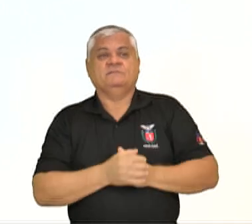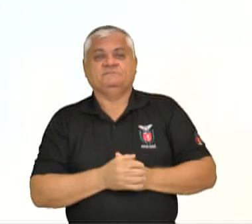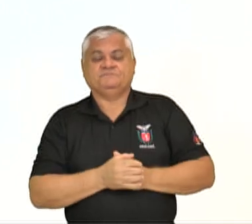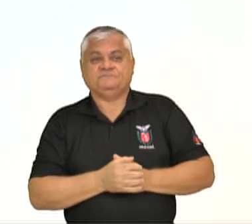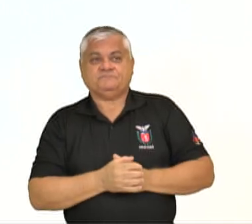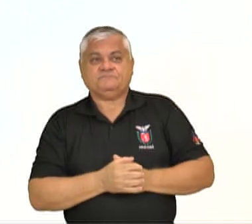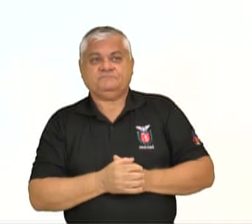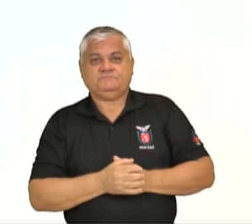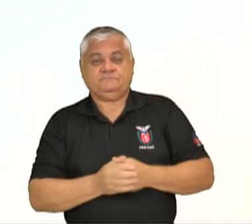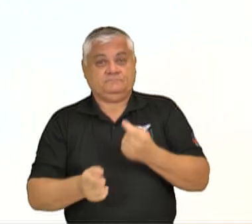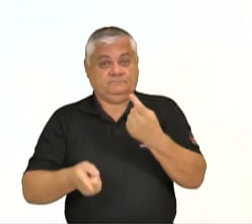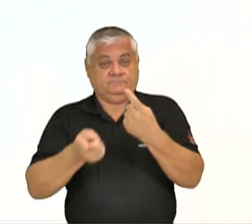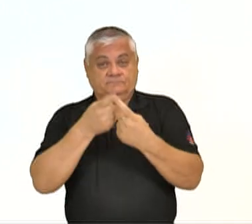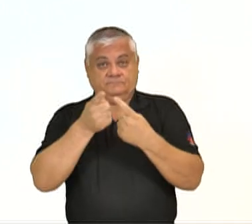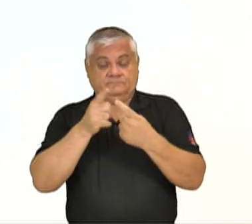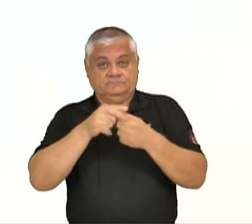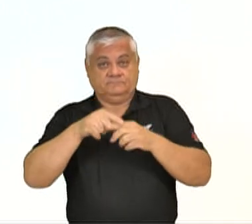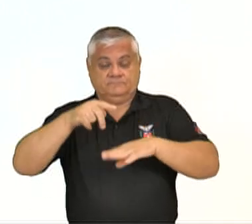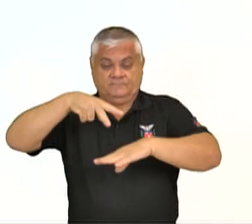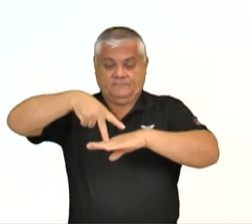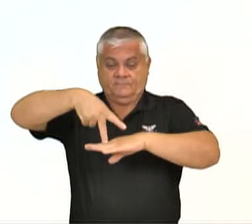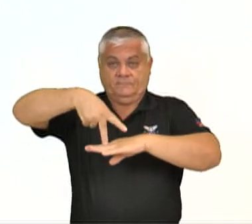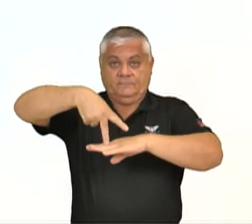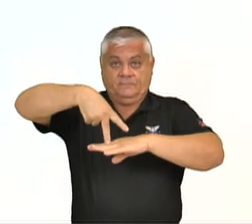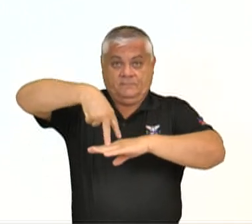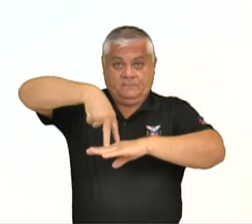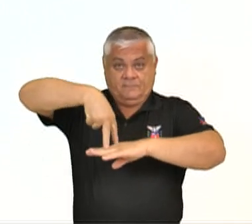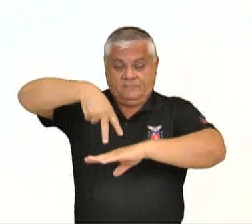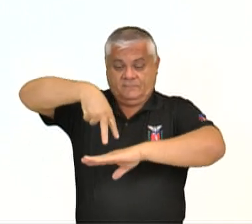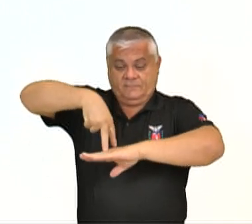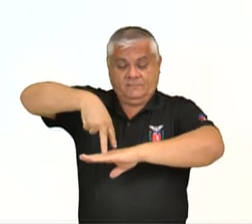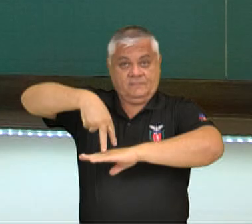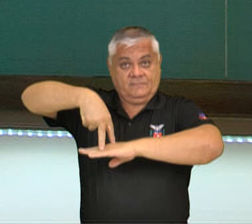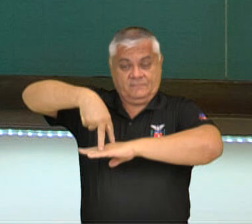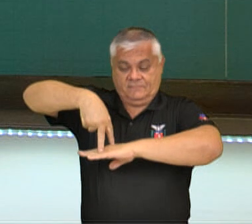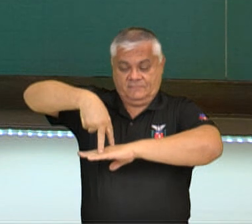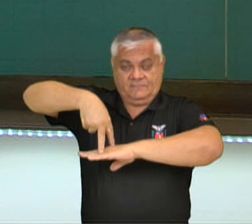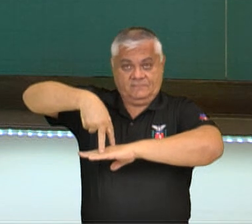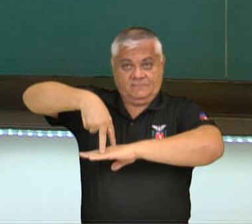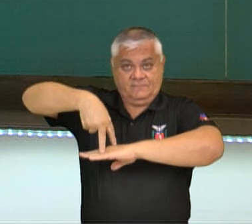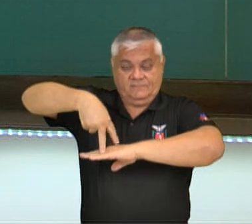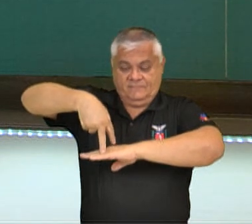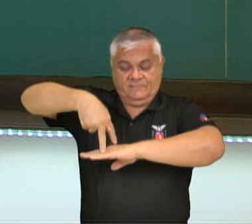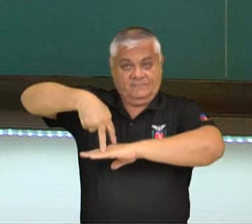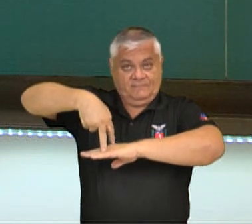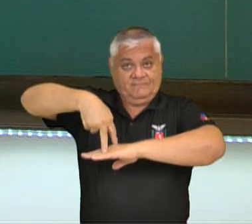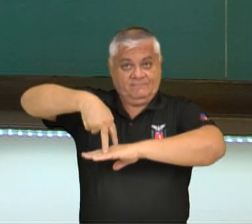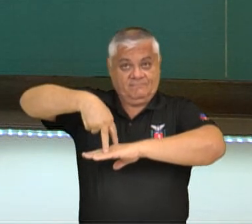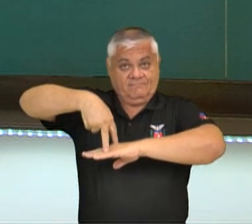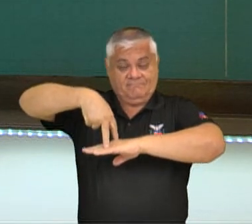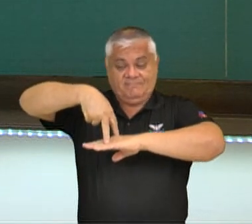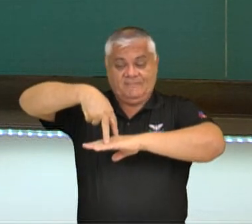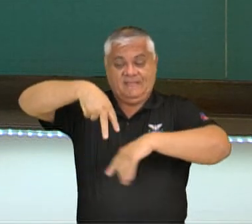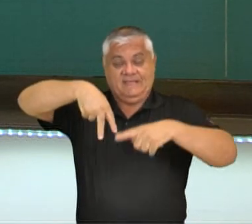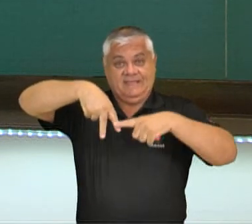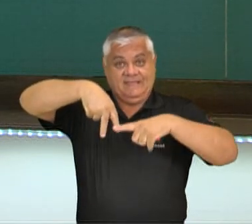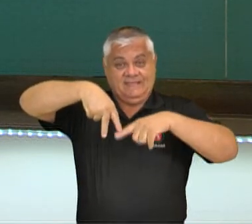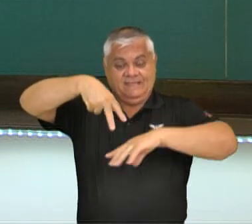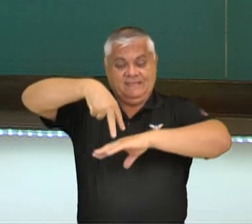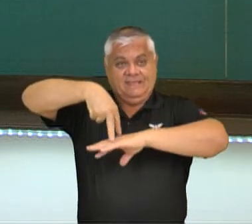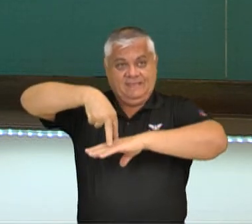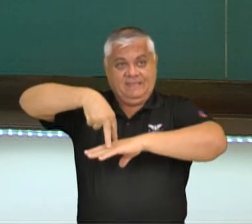né? Com a perna esquerda afastada atrás, pois a perna vem